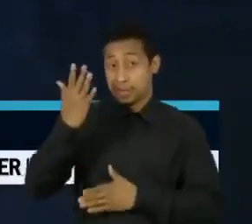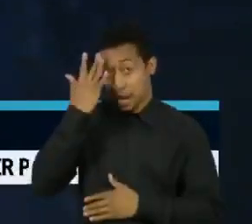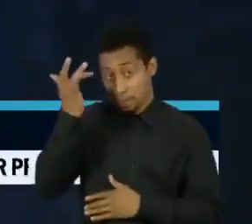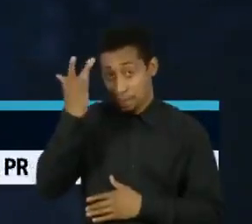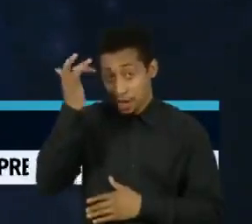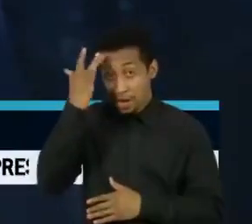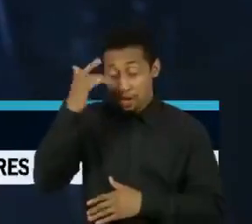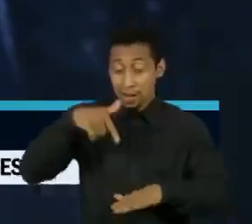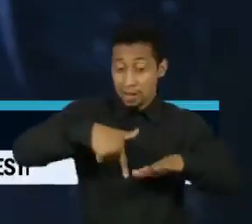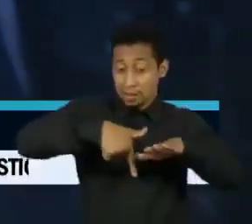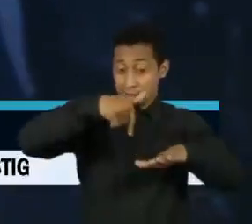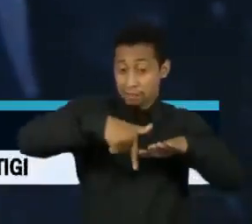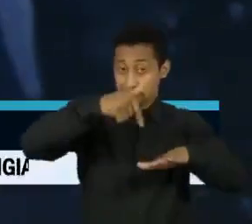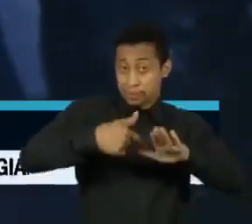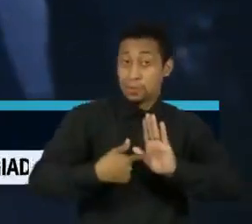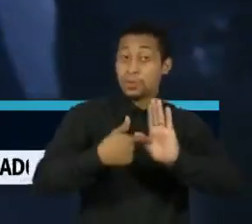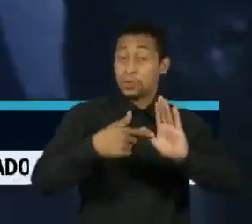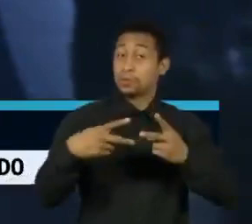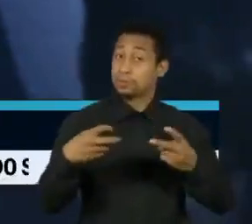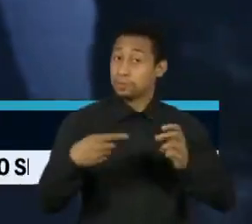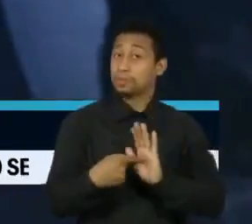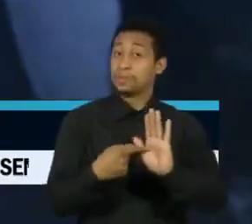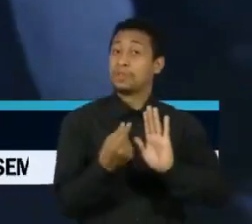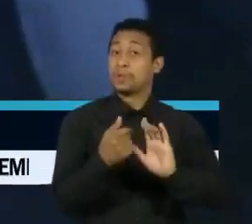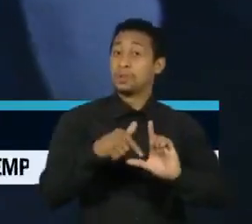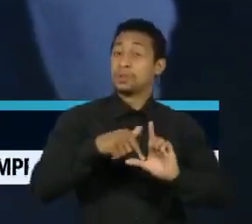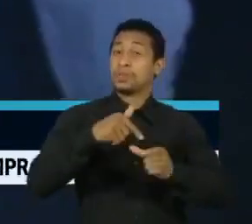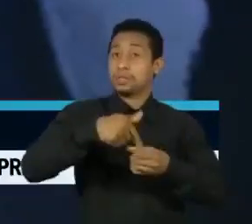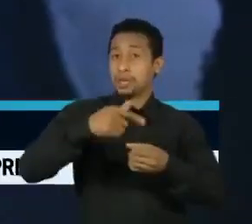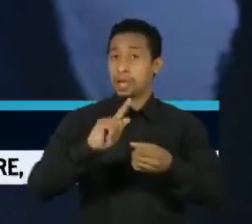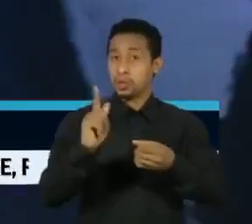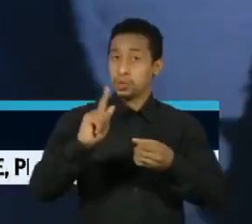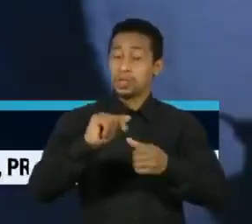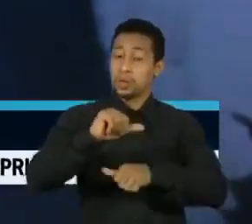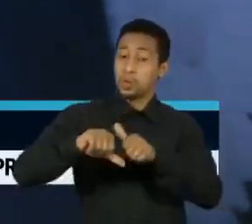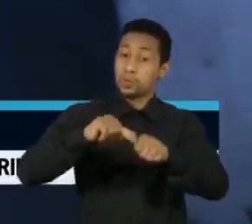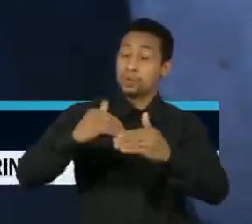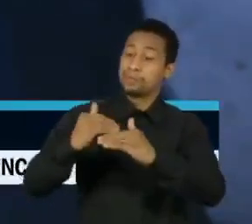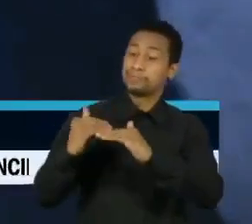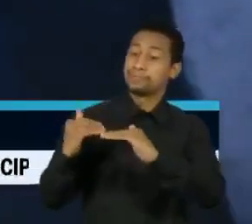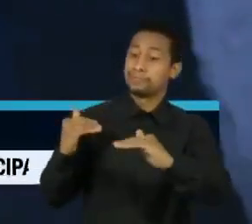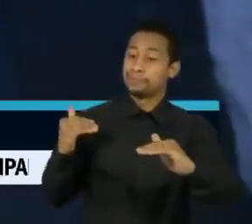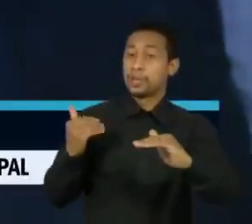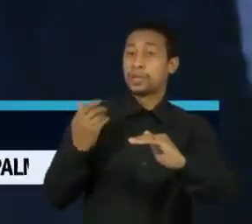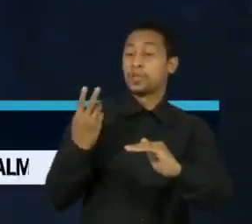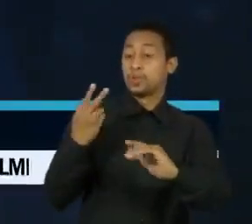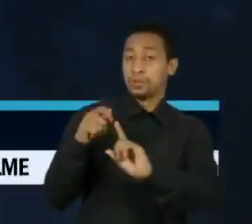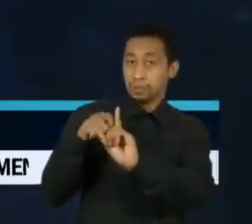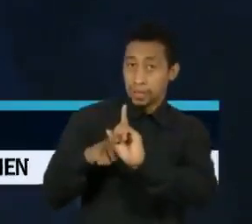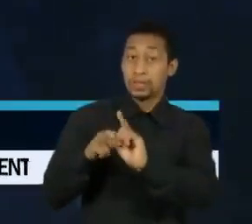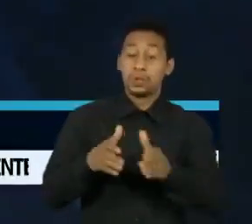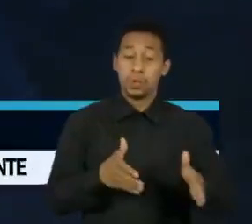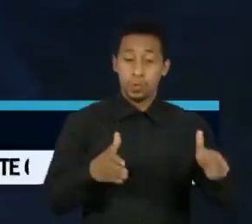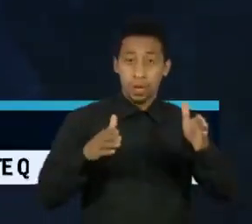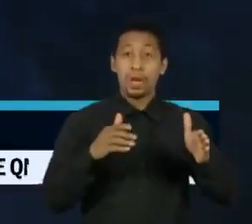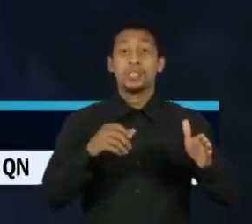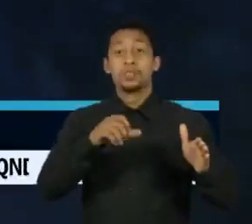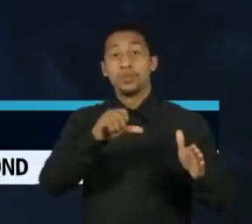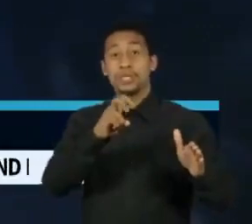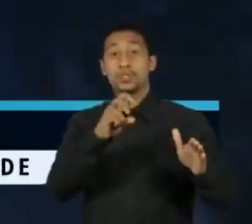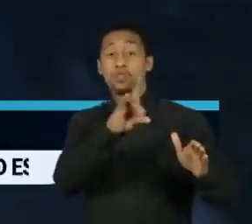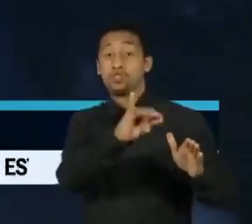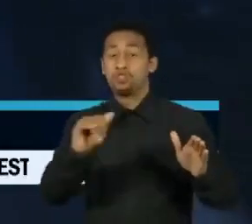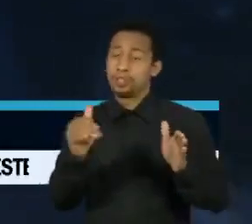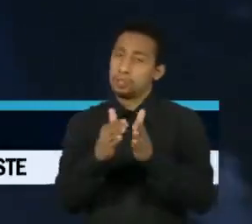amanhã nas refinarias da estatal afirmou que o valor da gasolina não mudava a quase 60 dias e o gás de cozinha a